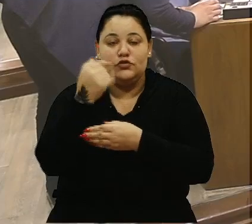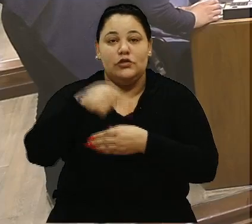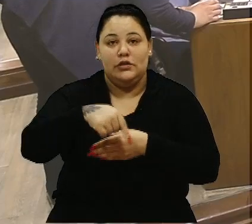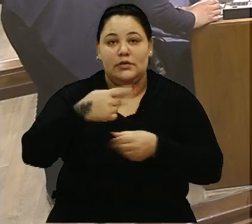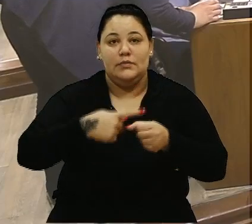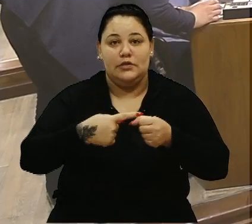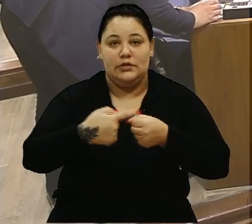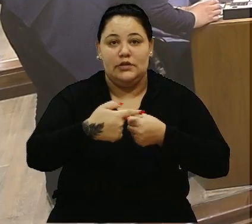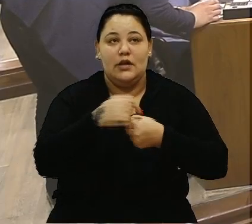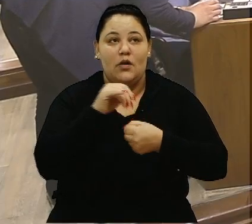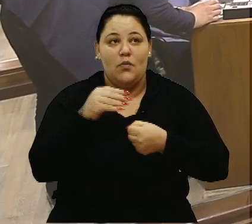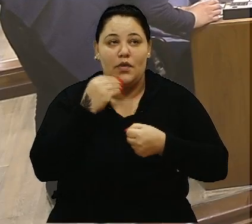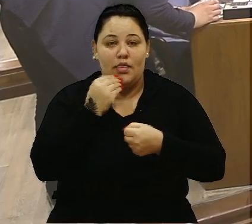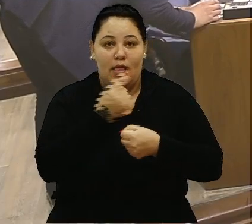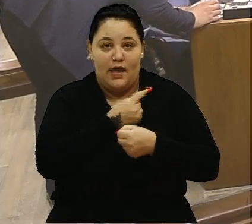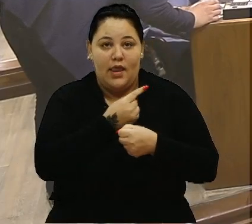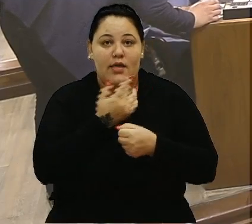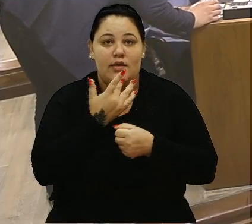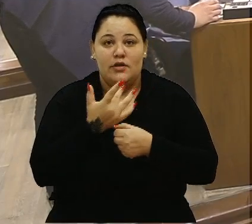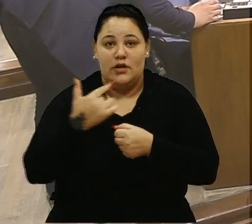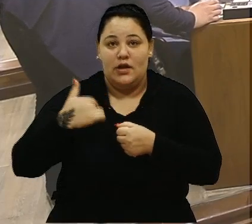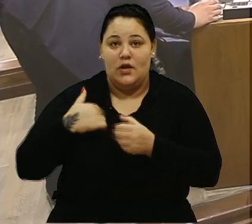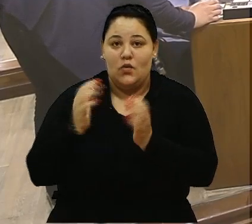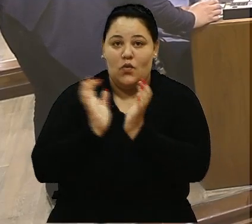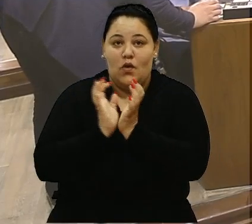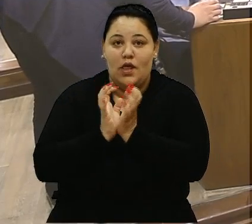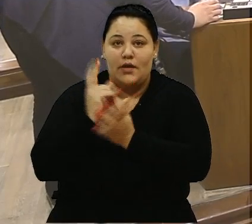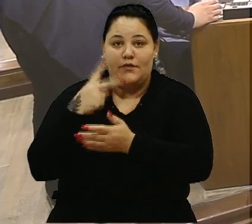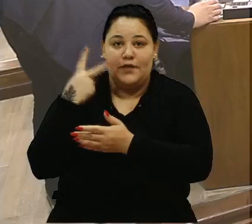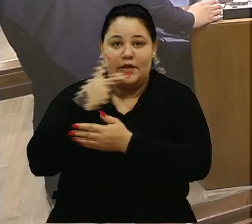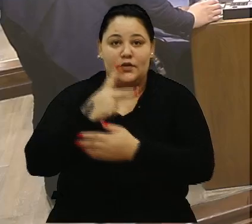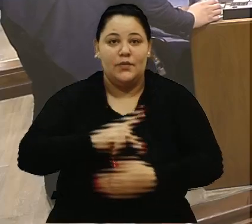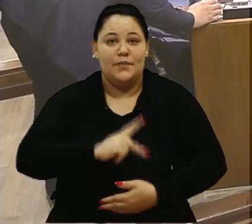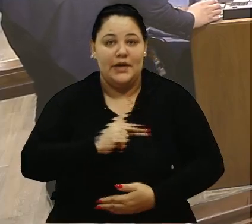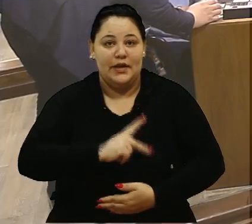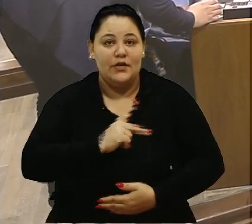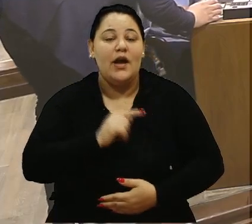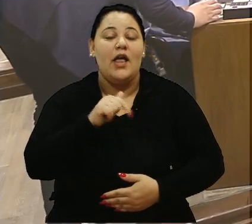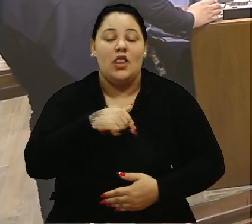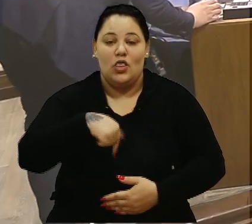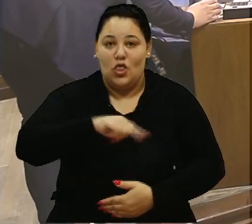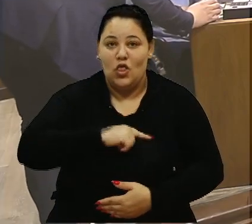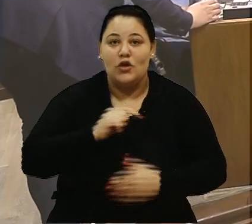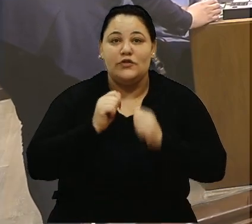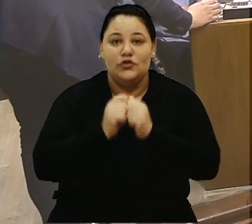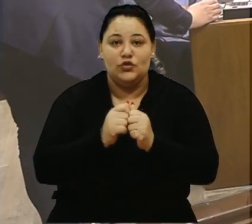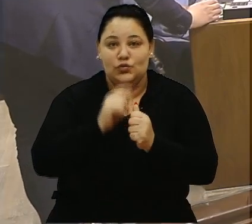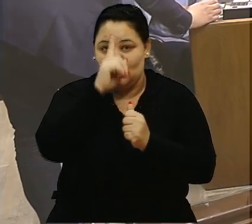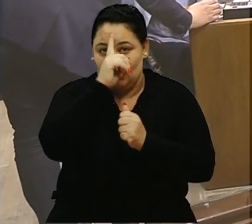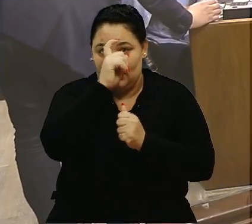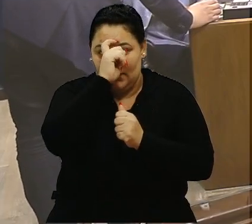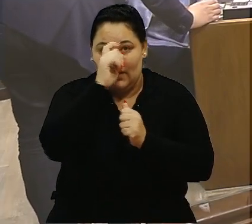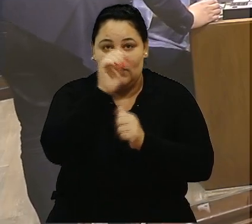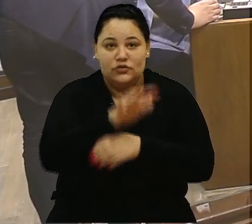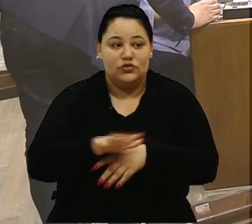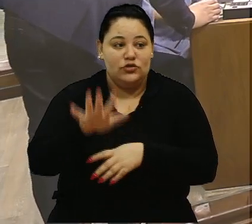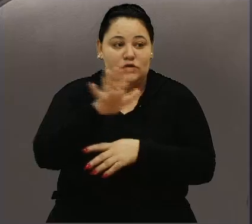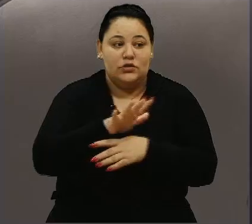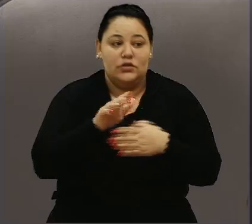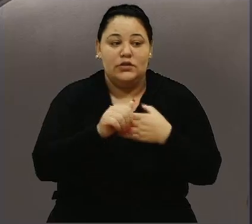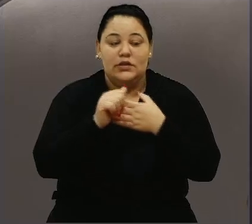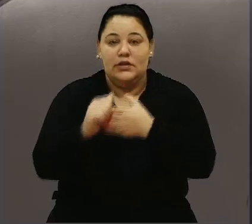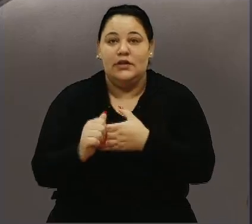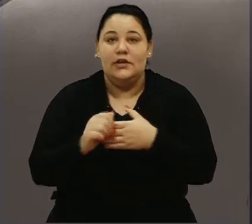naquela tarde, eu e o colega vereador Pedro estávamos lá junto com a senhora, lá no Hospital Geral, acompanhando aquele